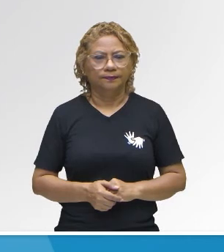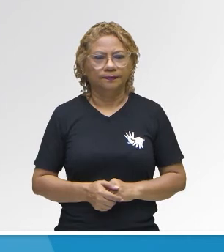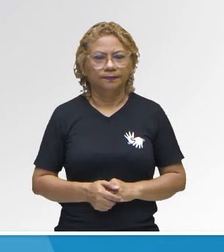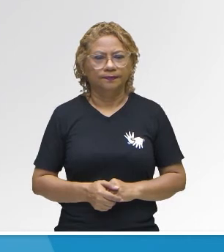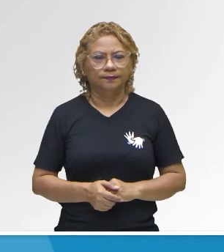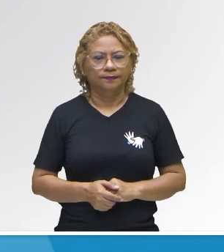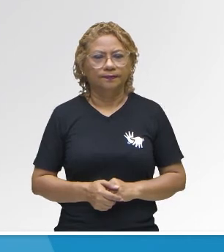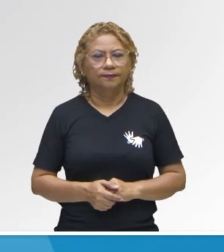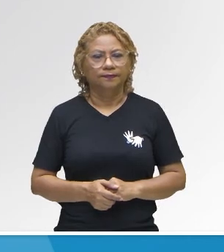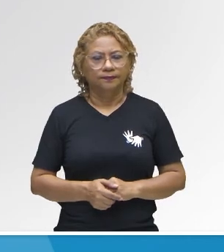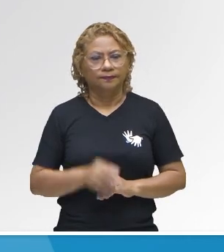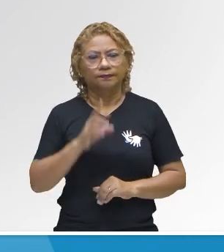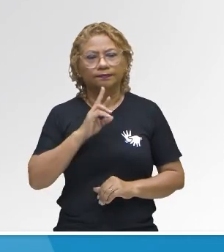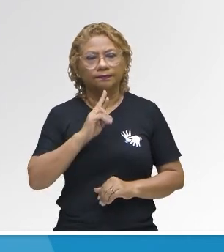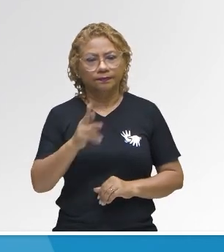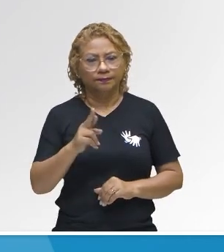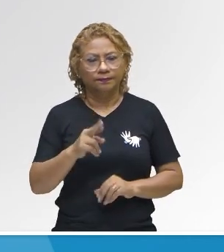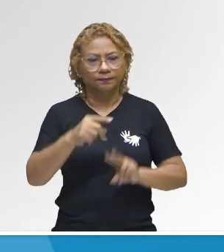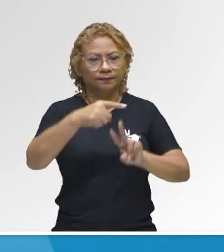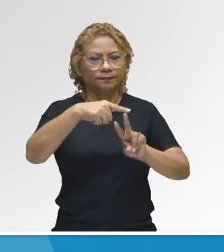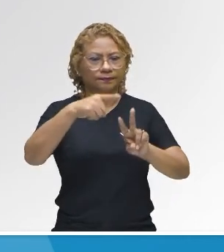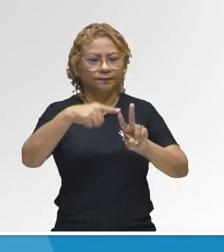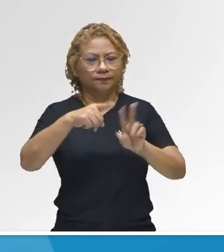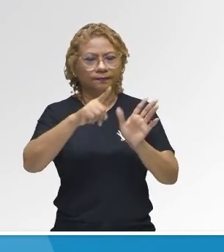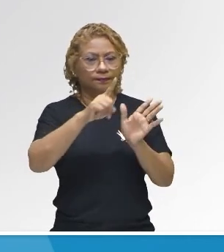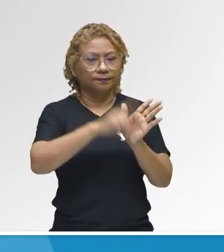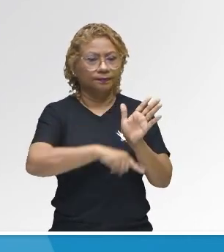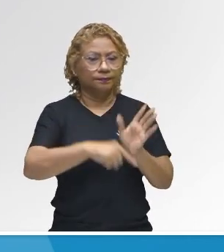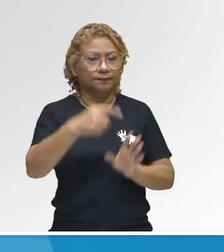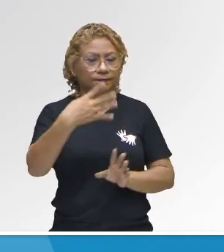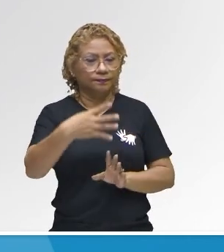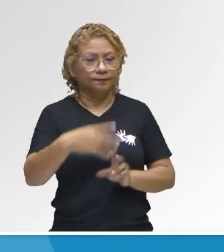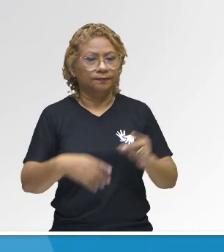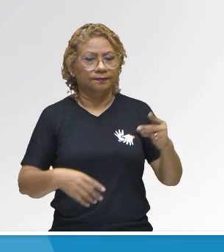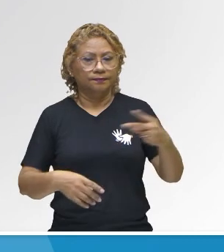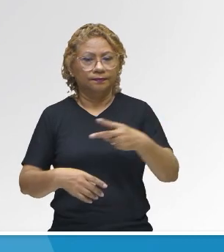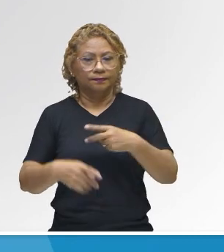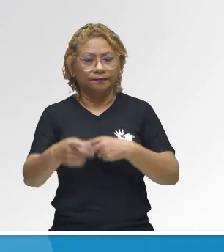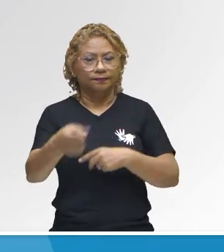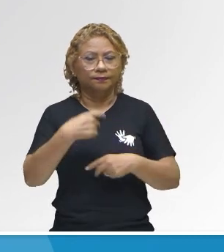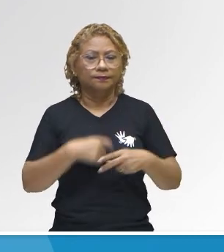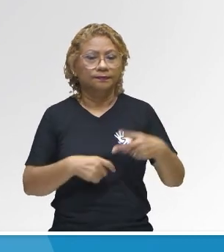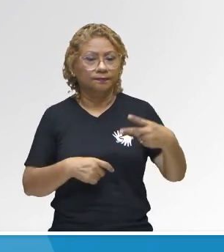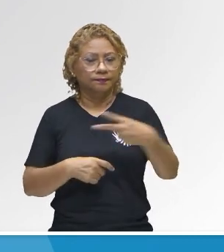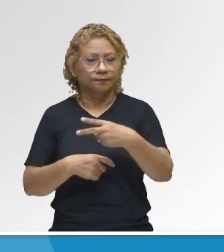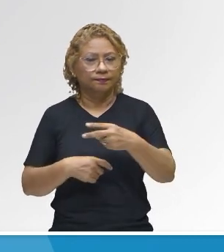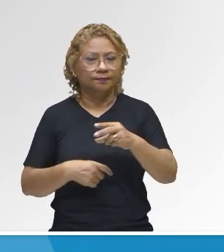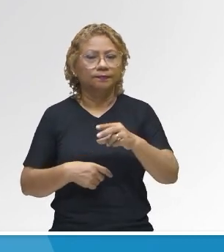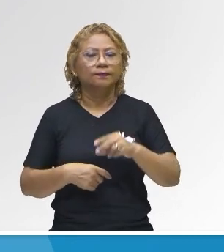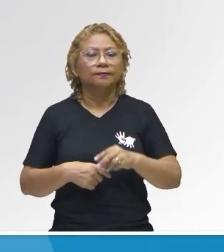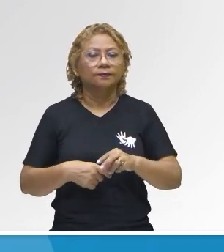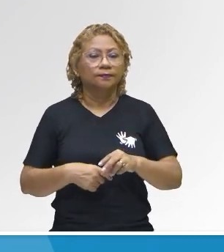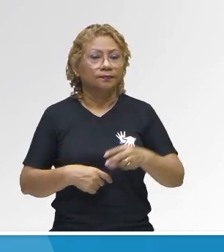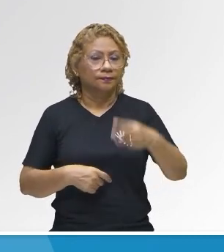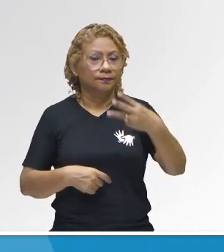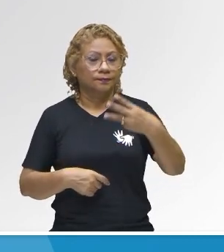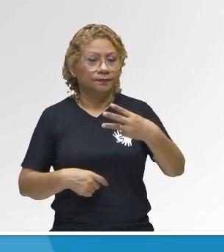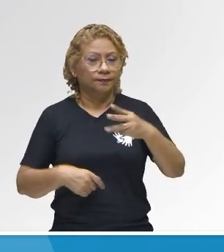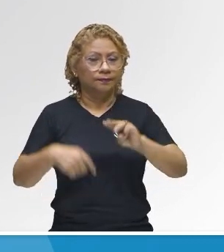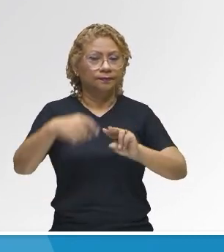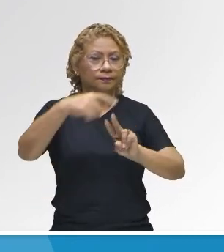menos π sobre 4 menor que x menor que 3π sobre 4. E isso